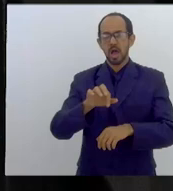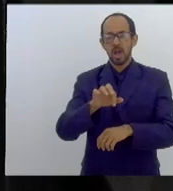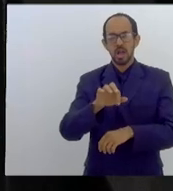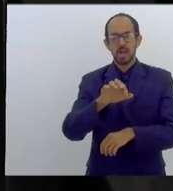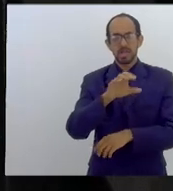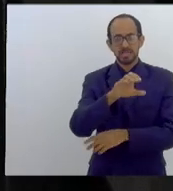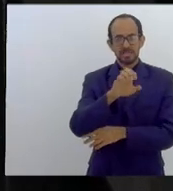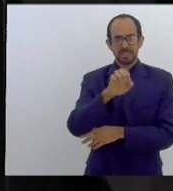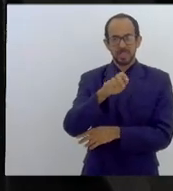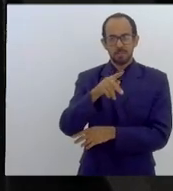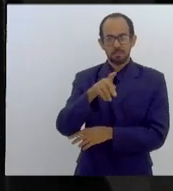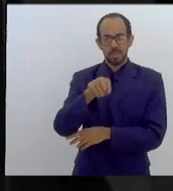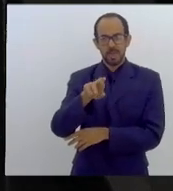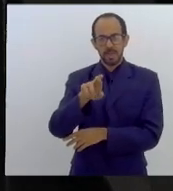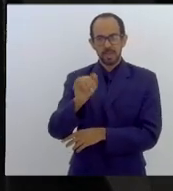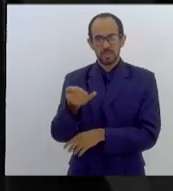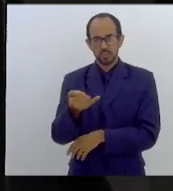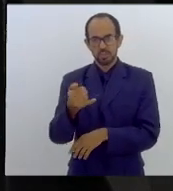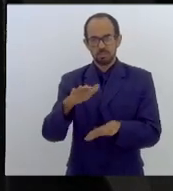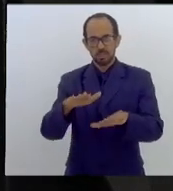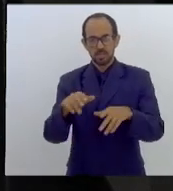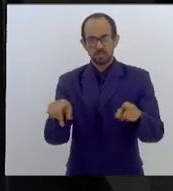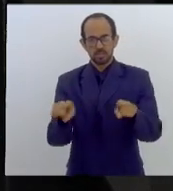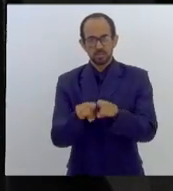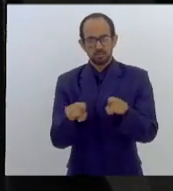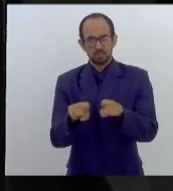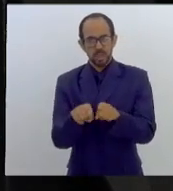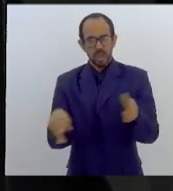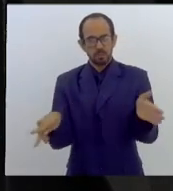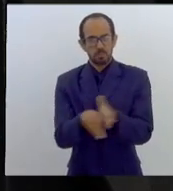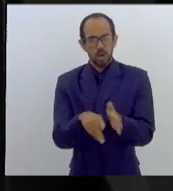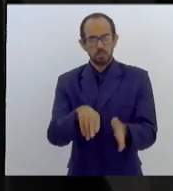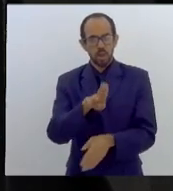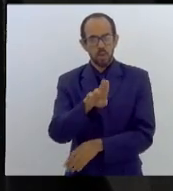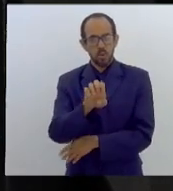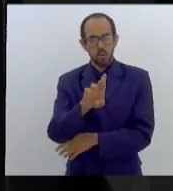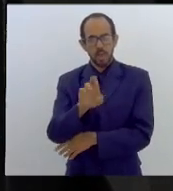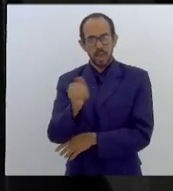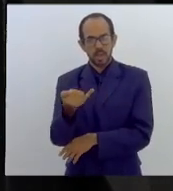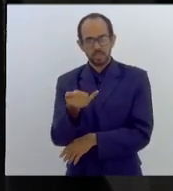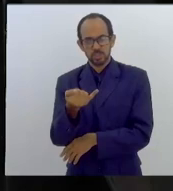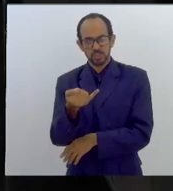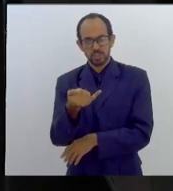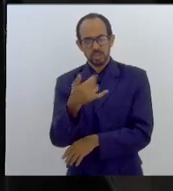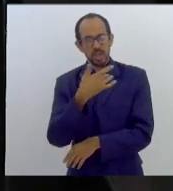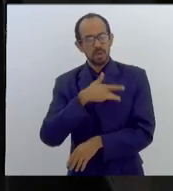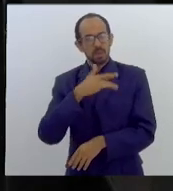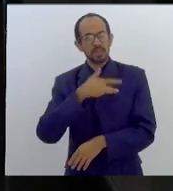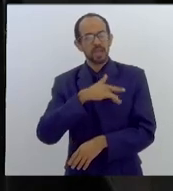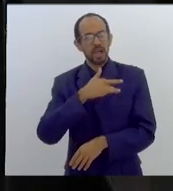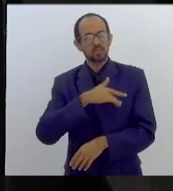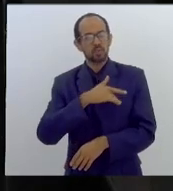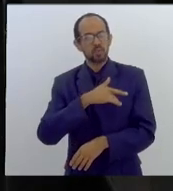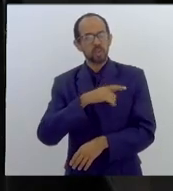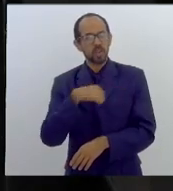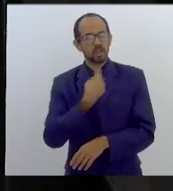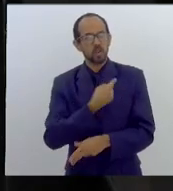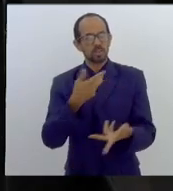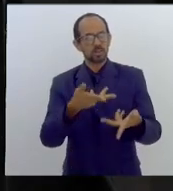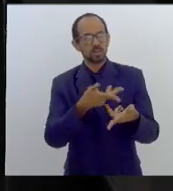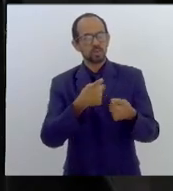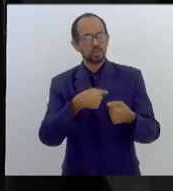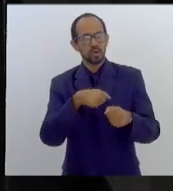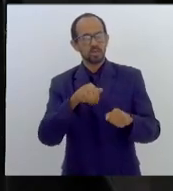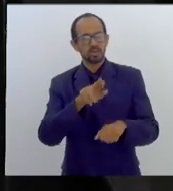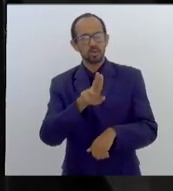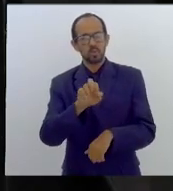mas envolvendo também a própria UERJ. Né? E eu lamento muito que a nossa gloriosa UERJ possa estar envolvida,